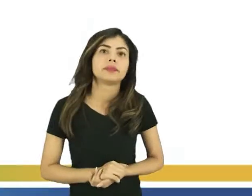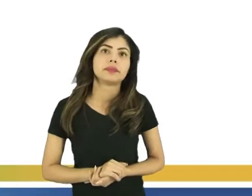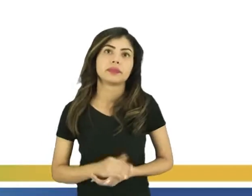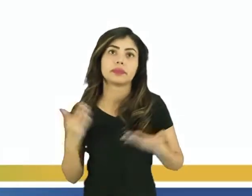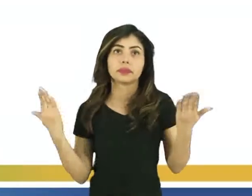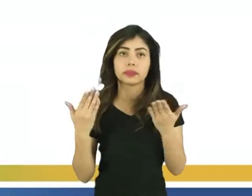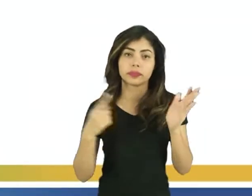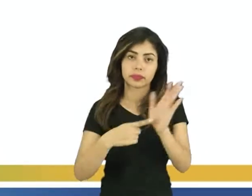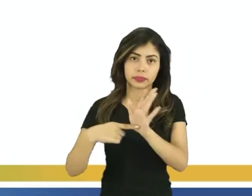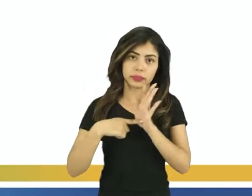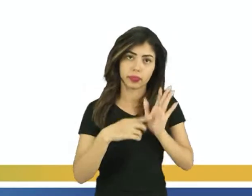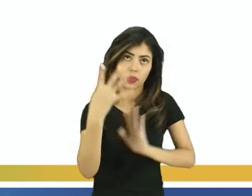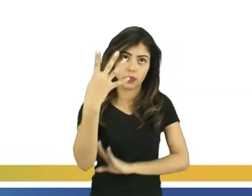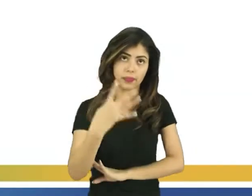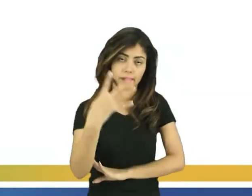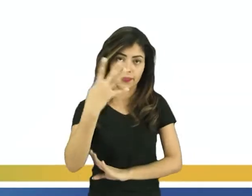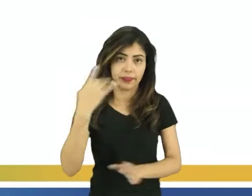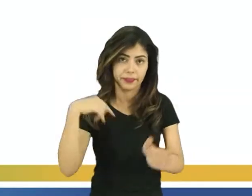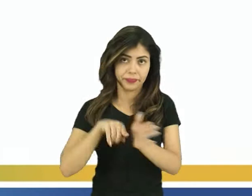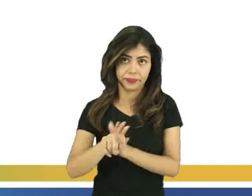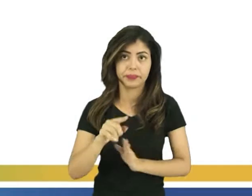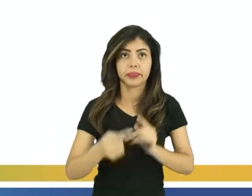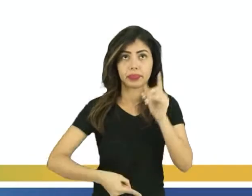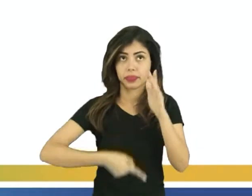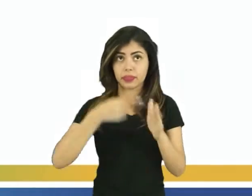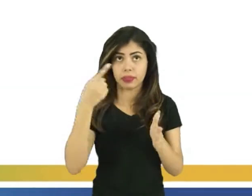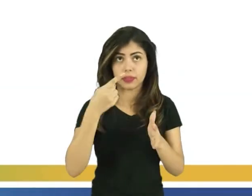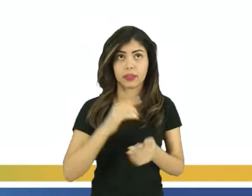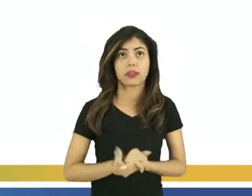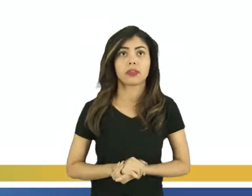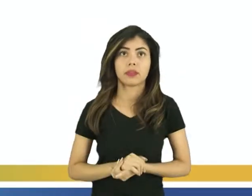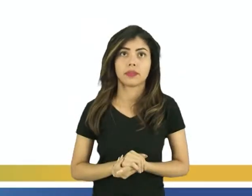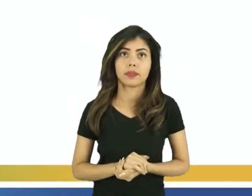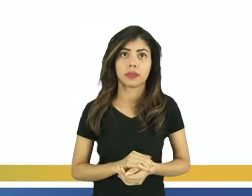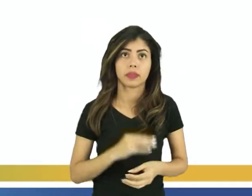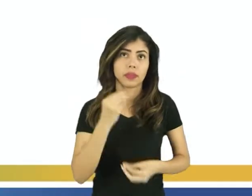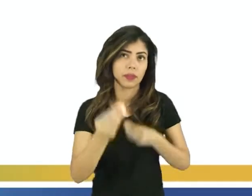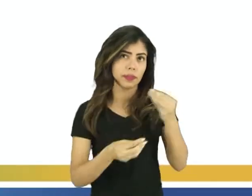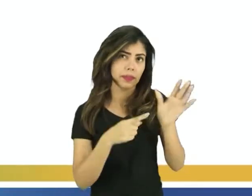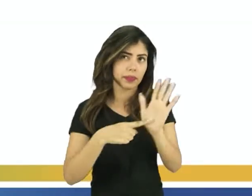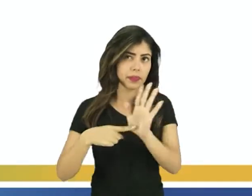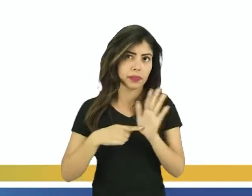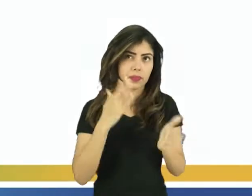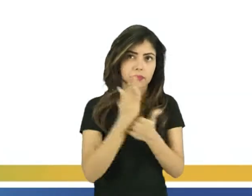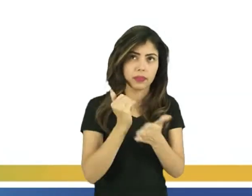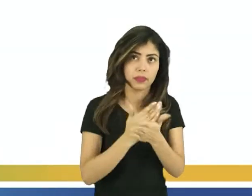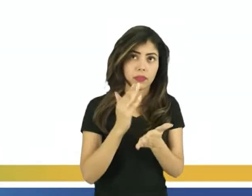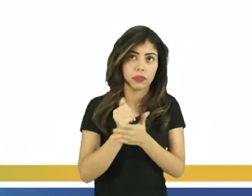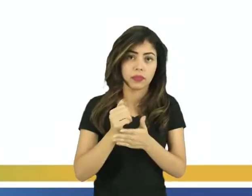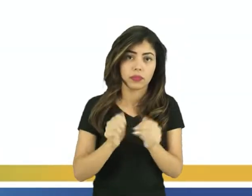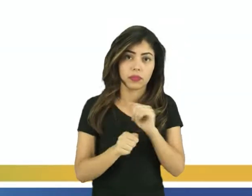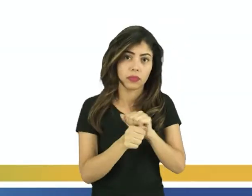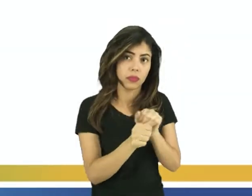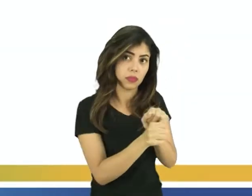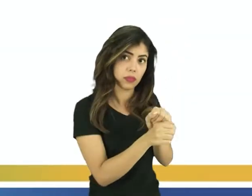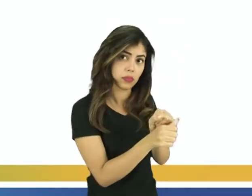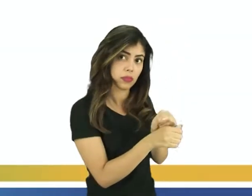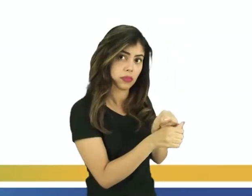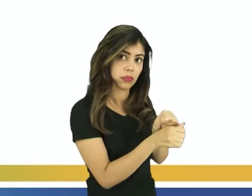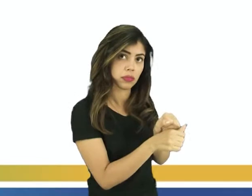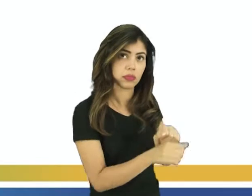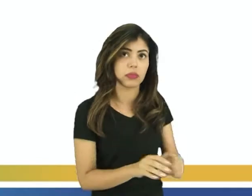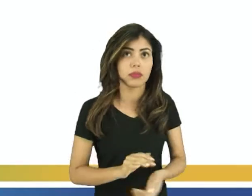Nós temos aí 4 questões. Primeira questão traz o seguinte: como se apresenta a divisão do corpo dos